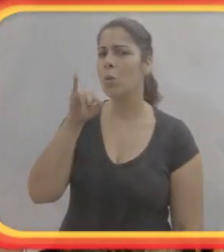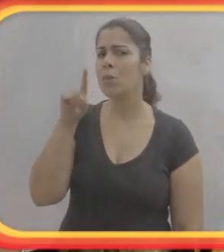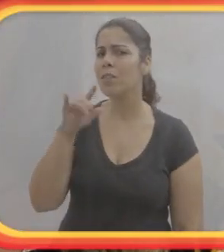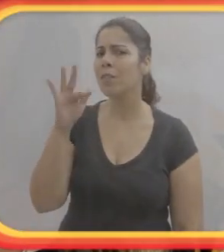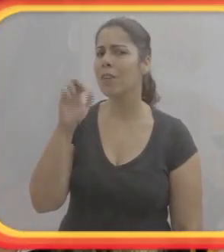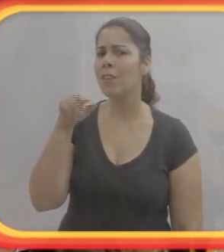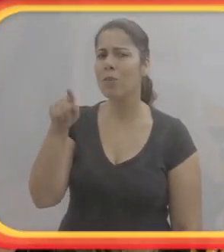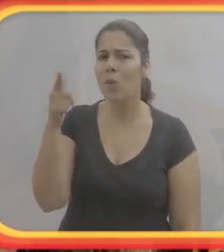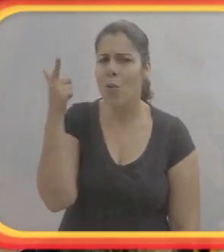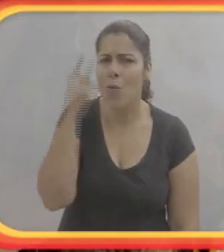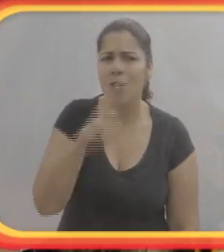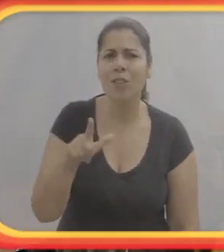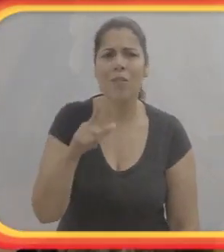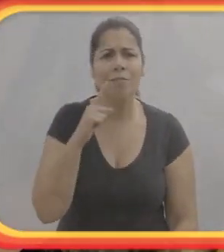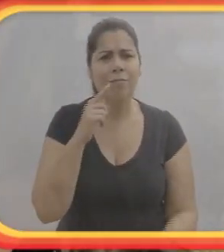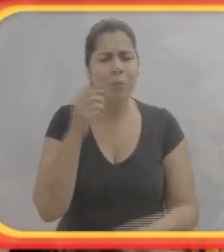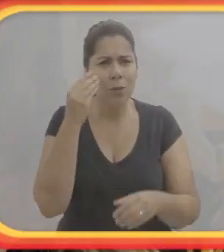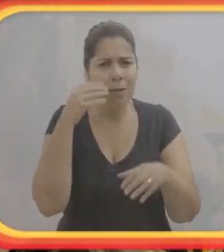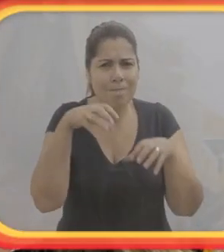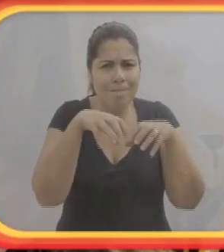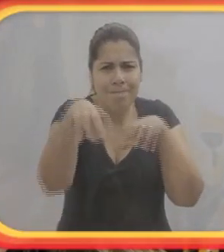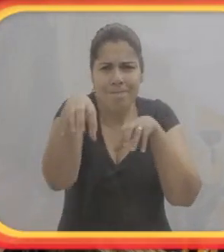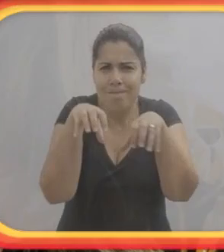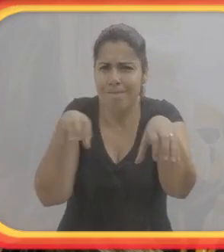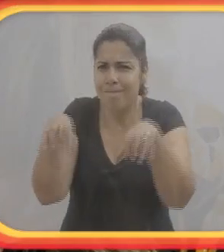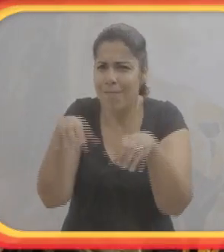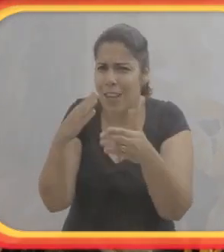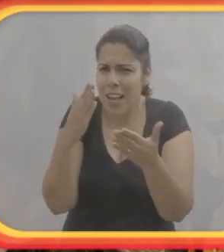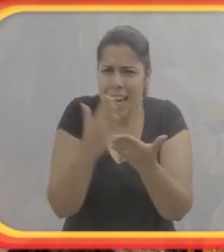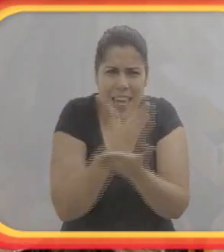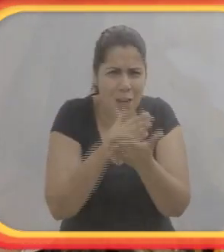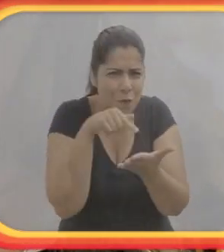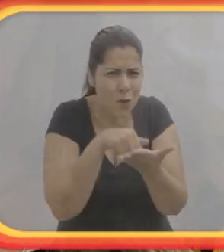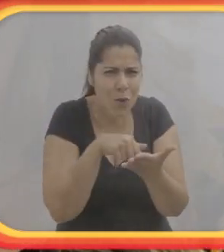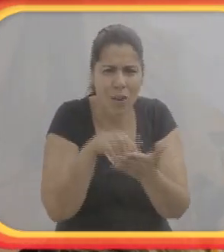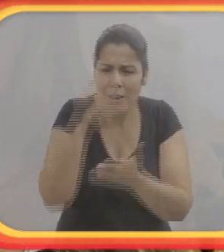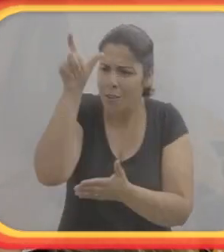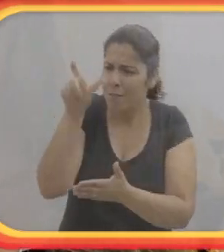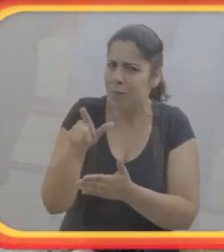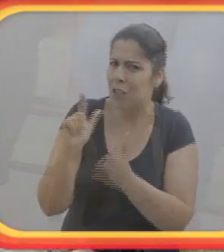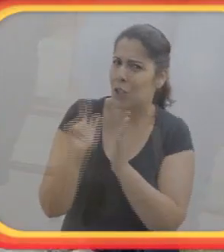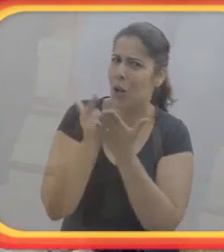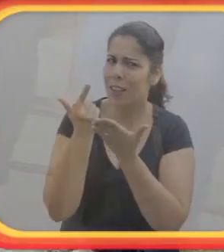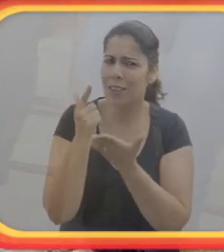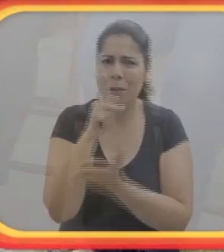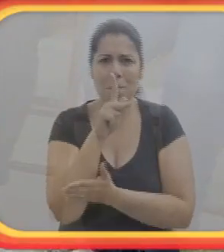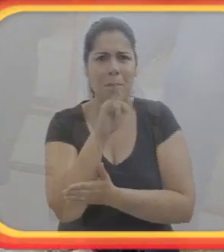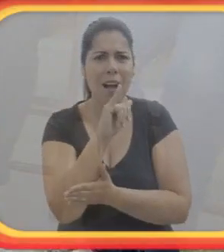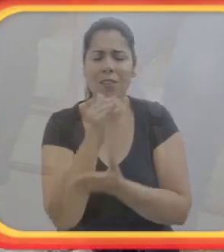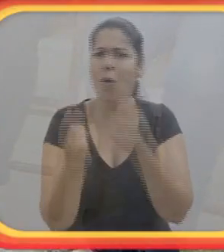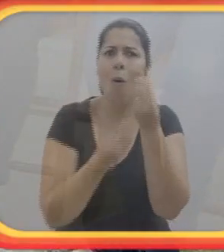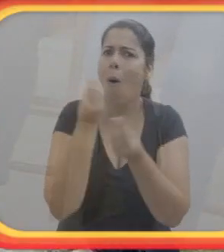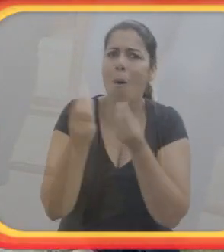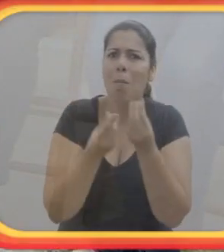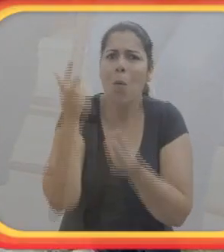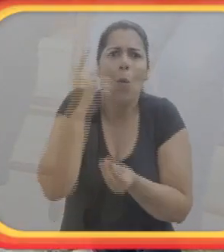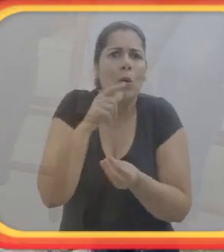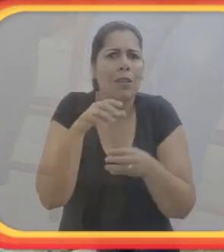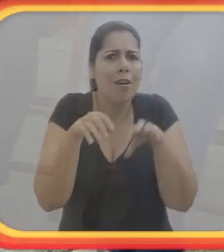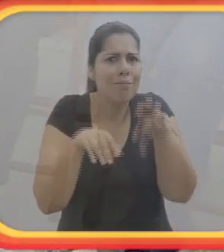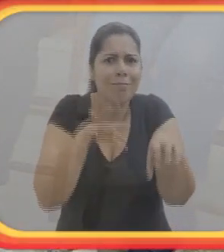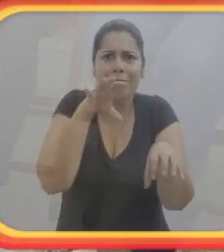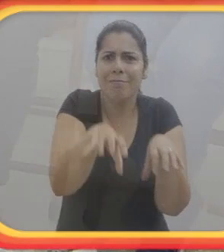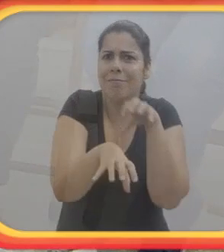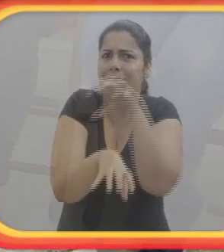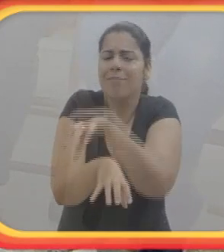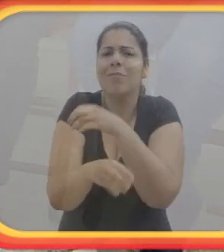Esse debate, ele torna mais rico. Acho que a sociedade só tem a ganhar. Luiz Fernando, você conseguiu separar no seu